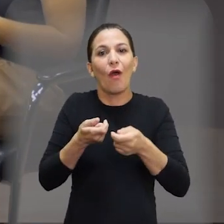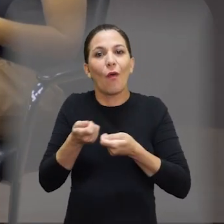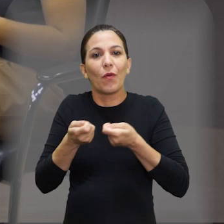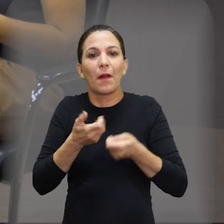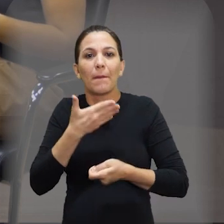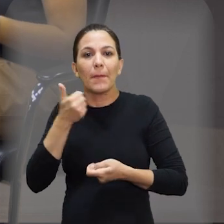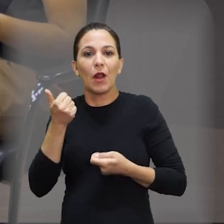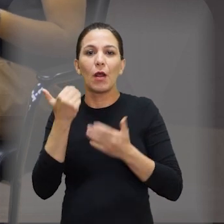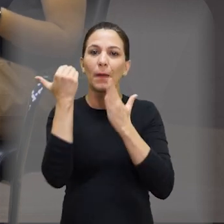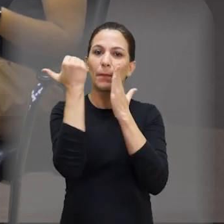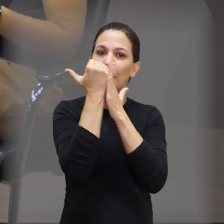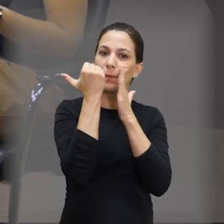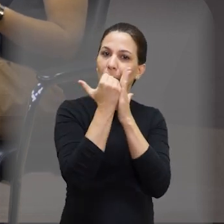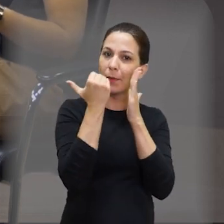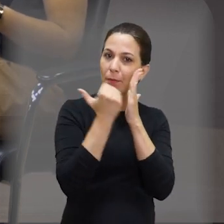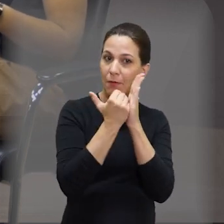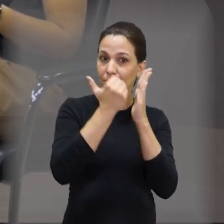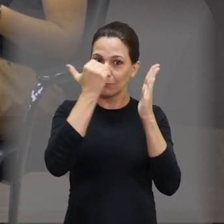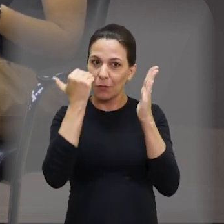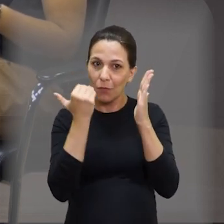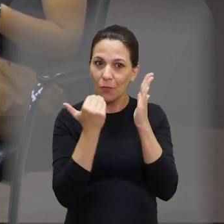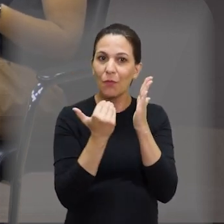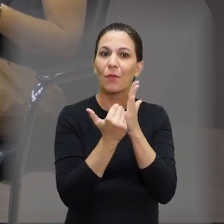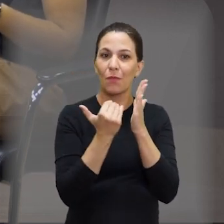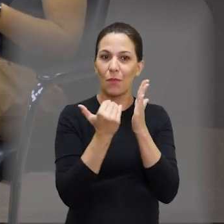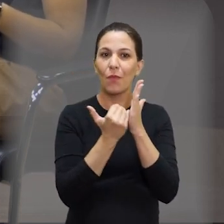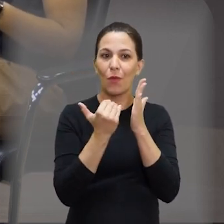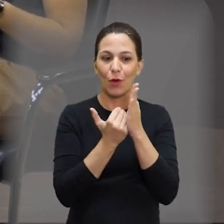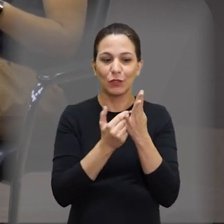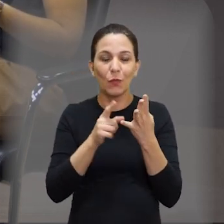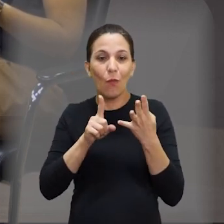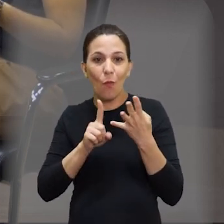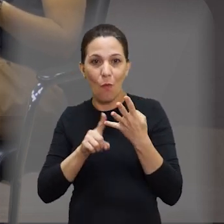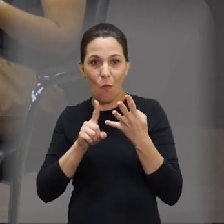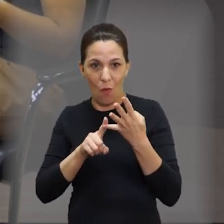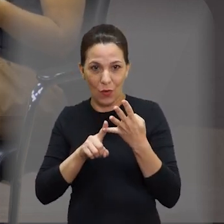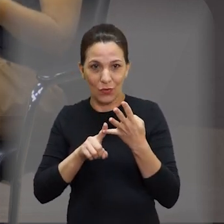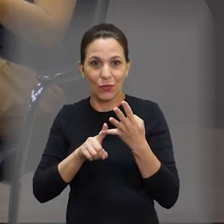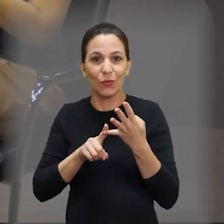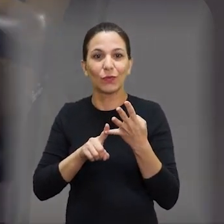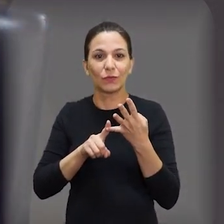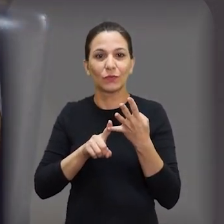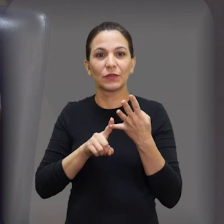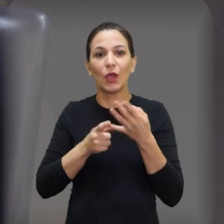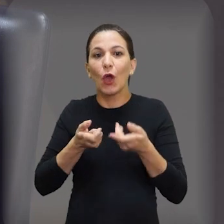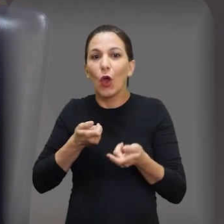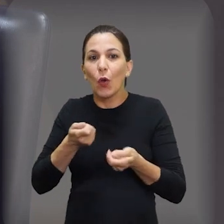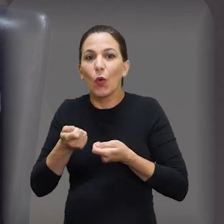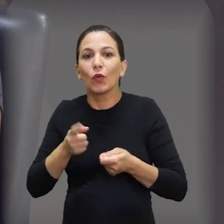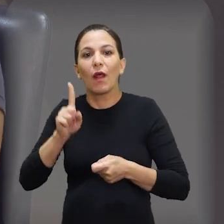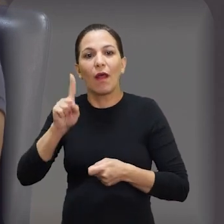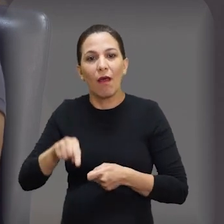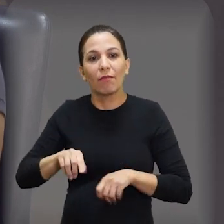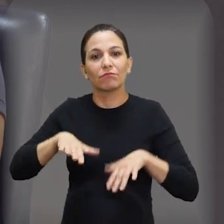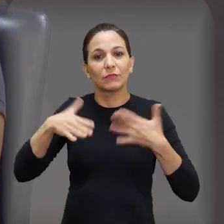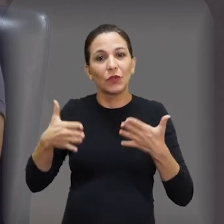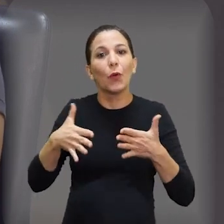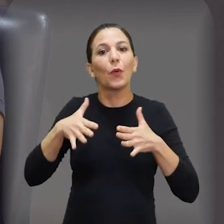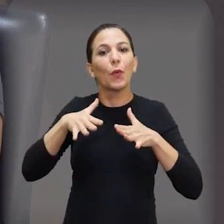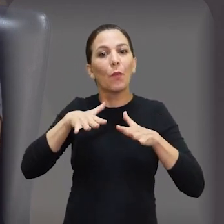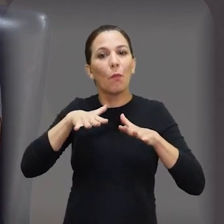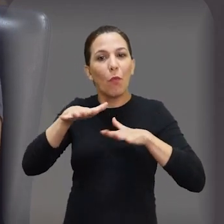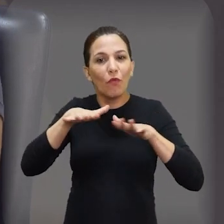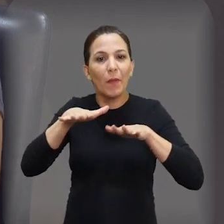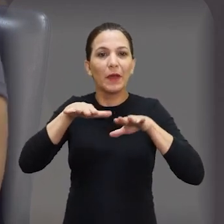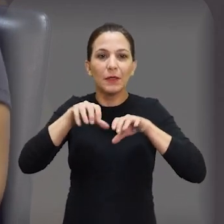execução do movimento e você faça ele de maneira controlada, para que você tenha